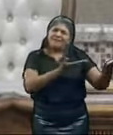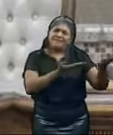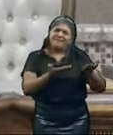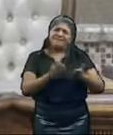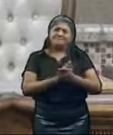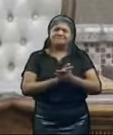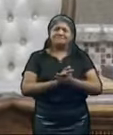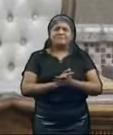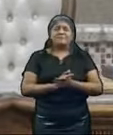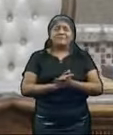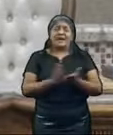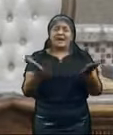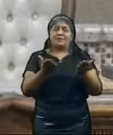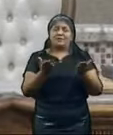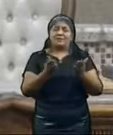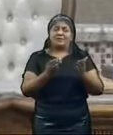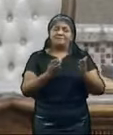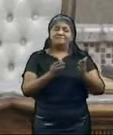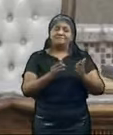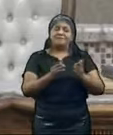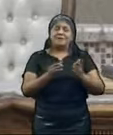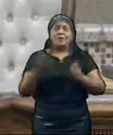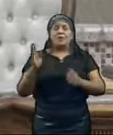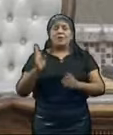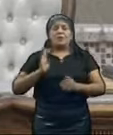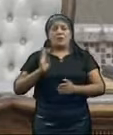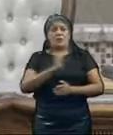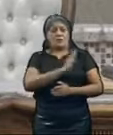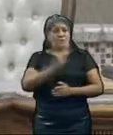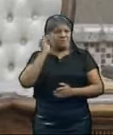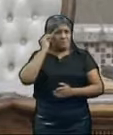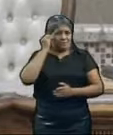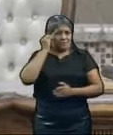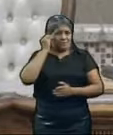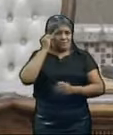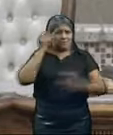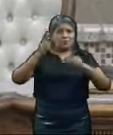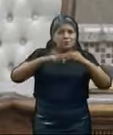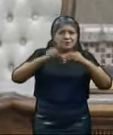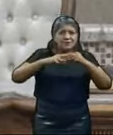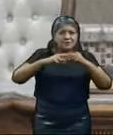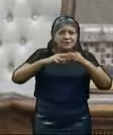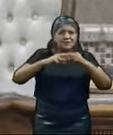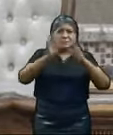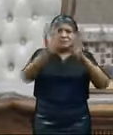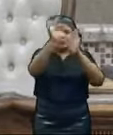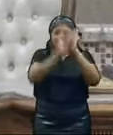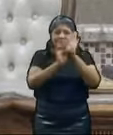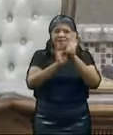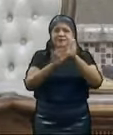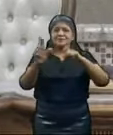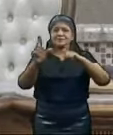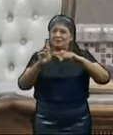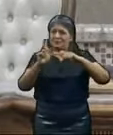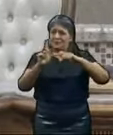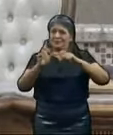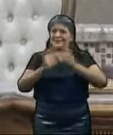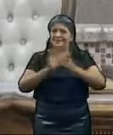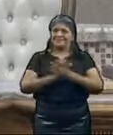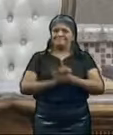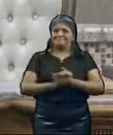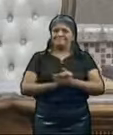e sintetiza um pouco mas ao mesmo seu irmão né e a Lucas fala que jesus chegou no local